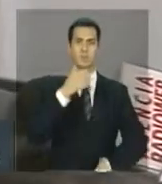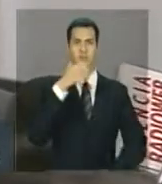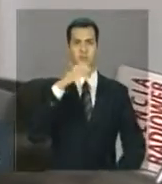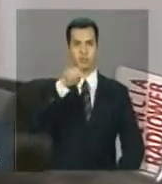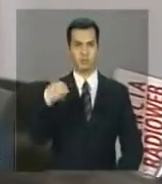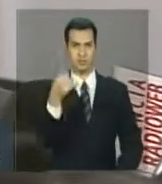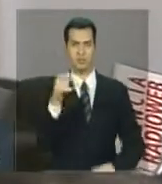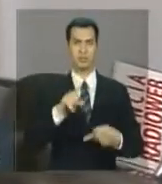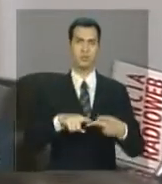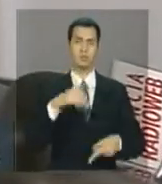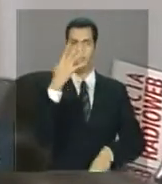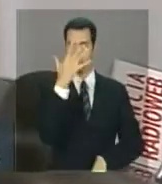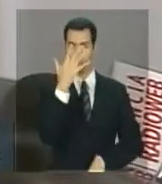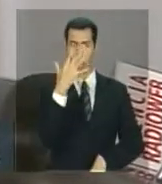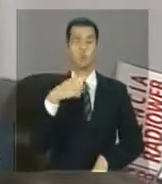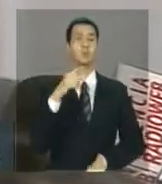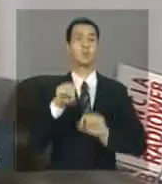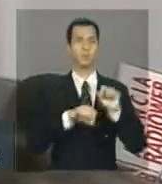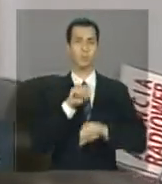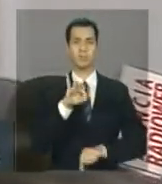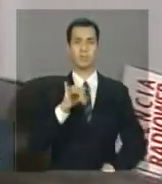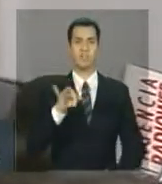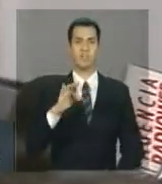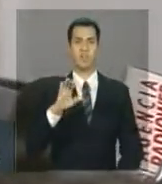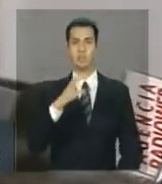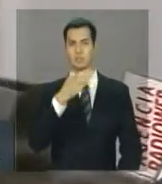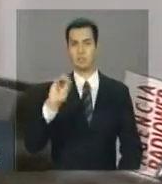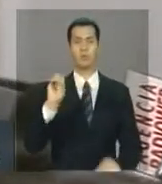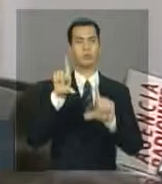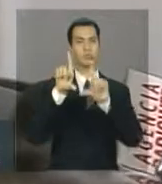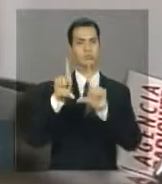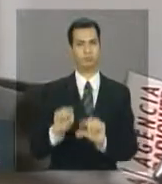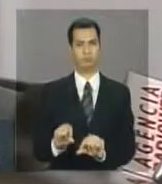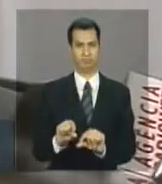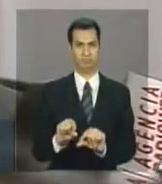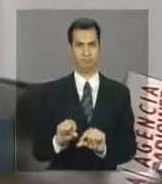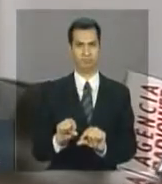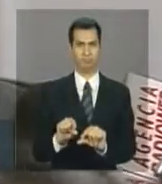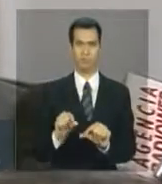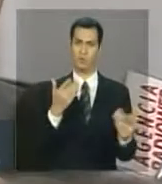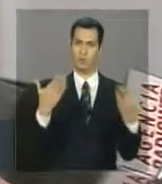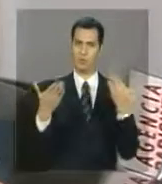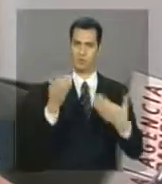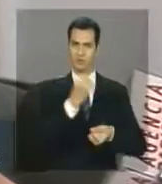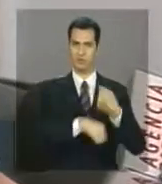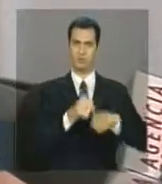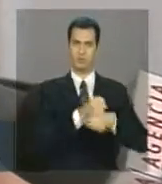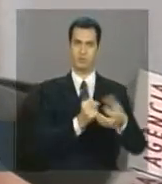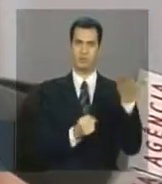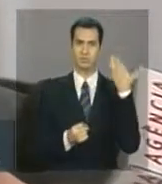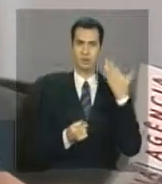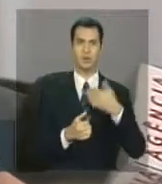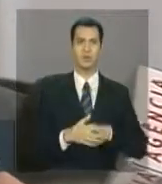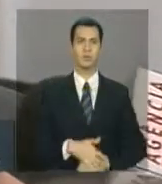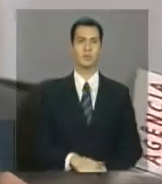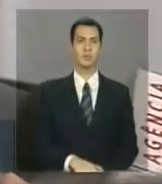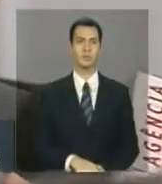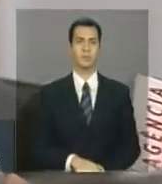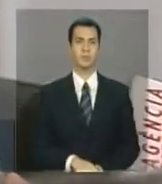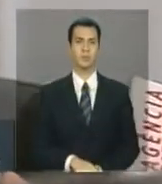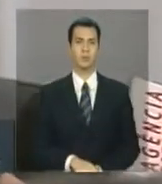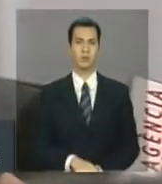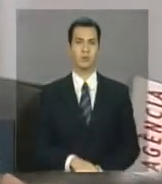já estamos com indicadores de inflação menores do que janeiro e fevereiro do ano passado. Nós não temos um choque de commodities